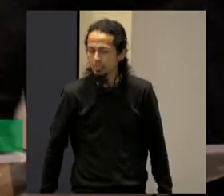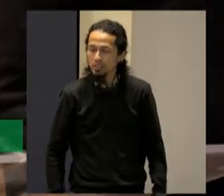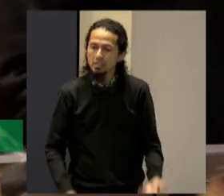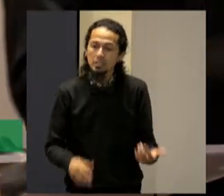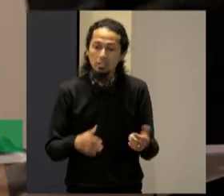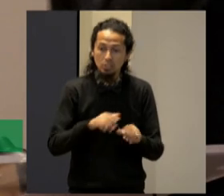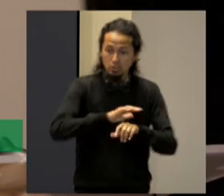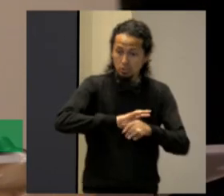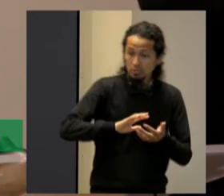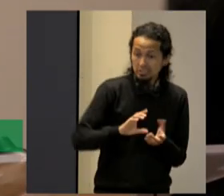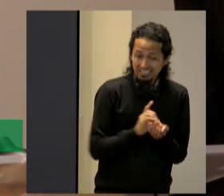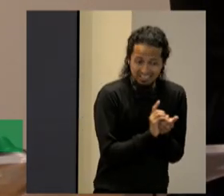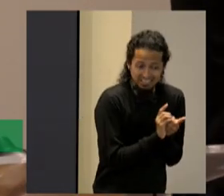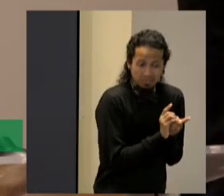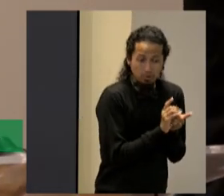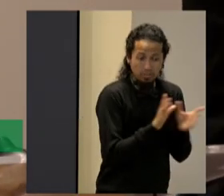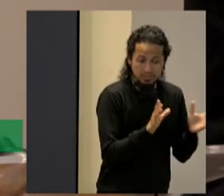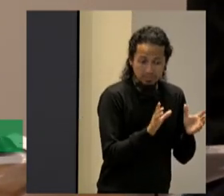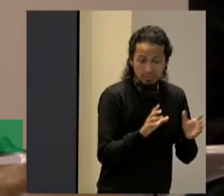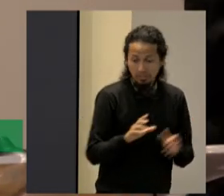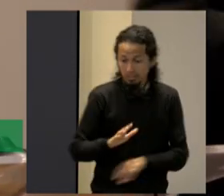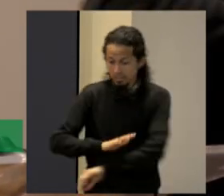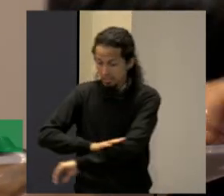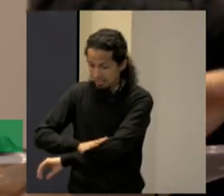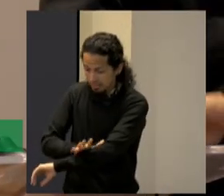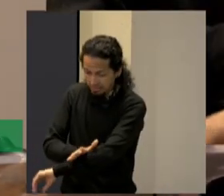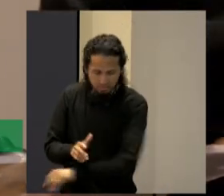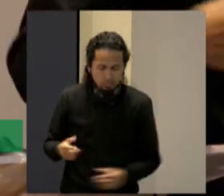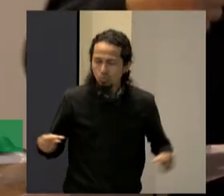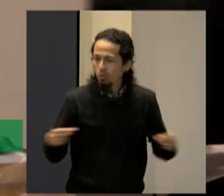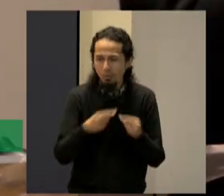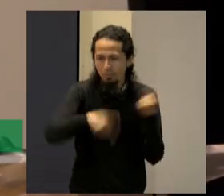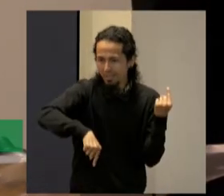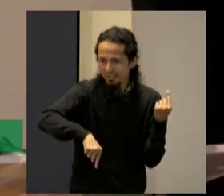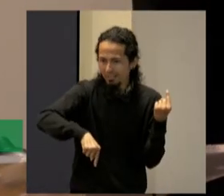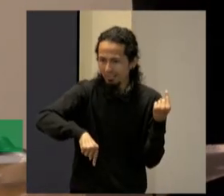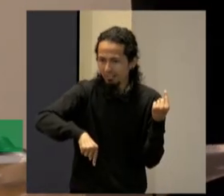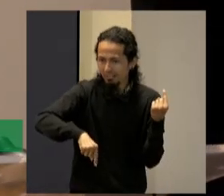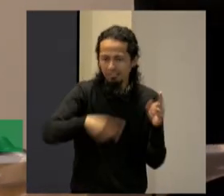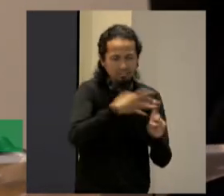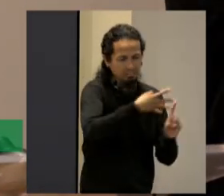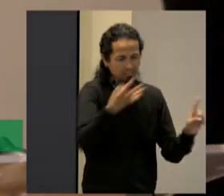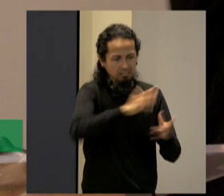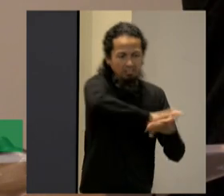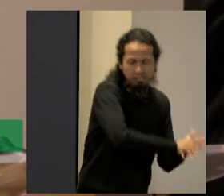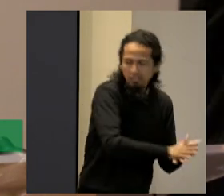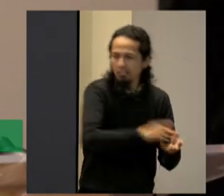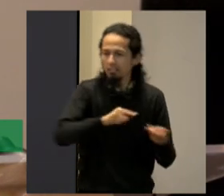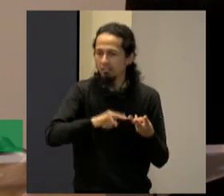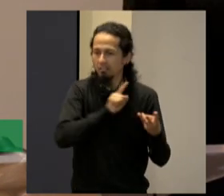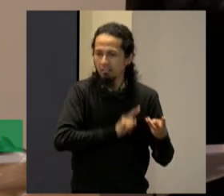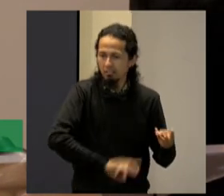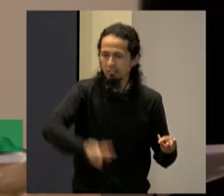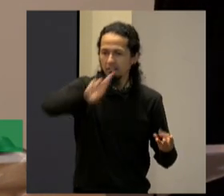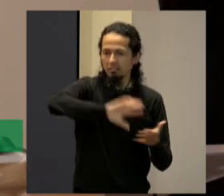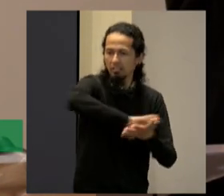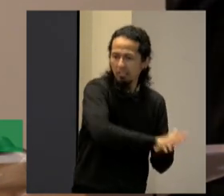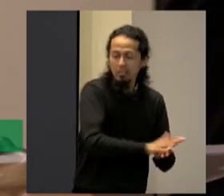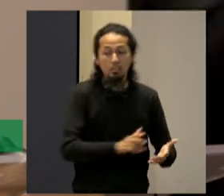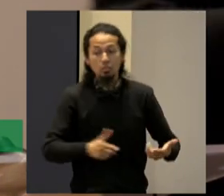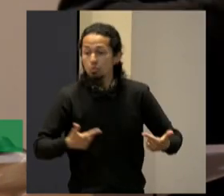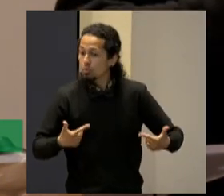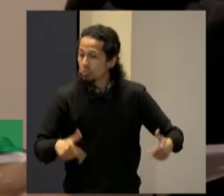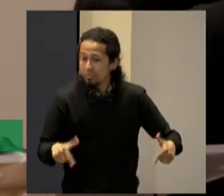racismo. Não há com machismo, não há com homofobia, não há com racismo religioso e não há com nenhum tipo